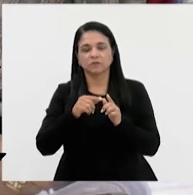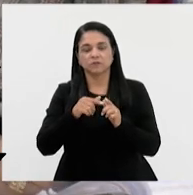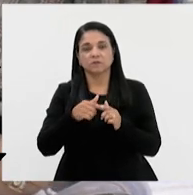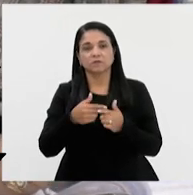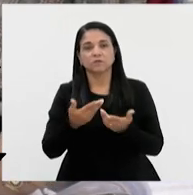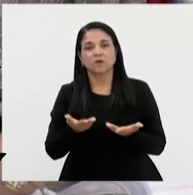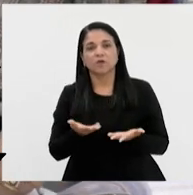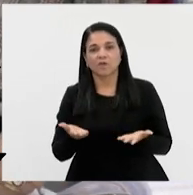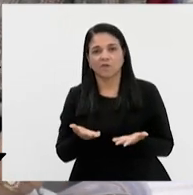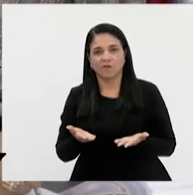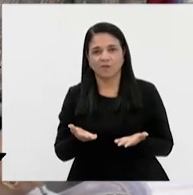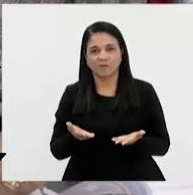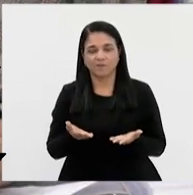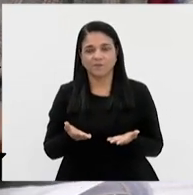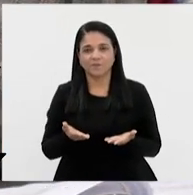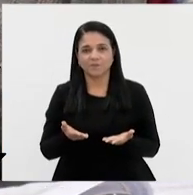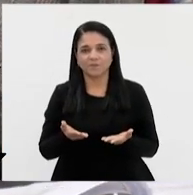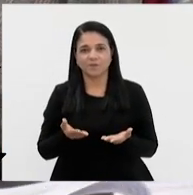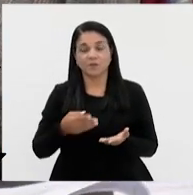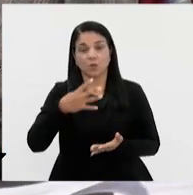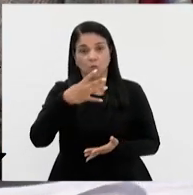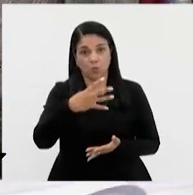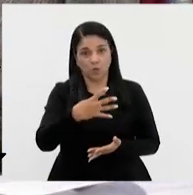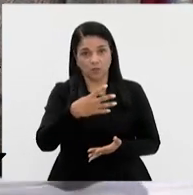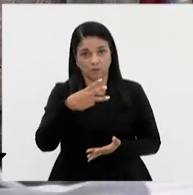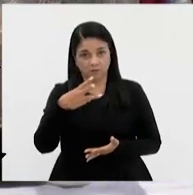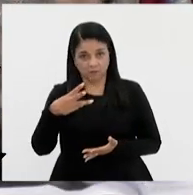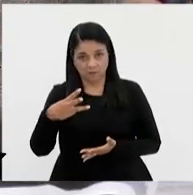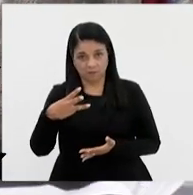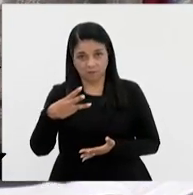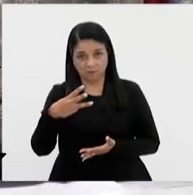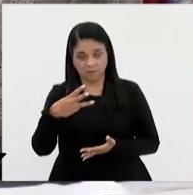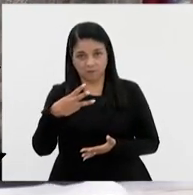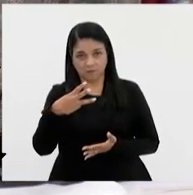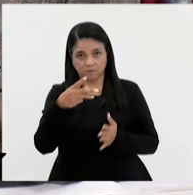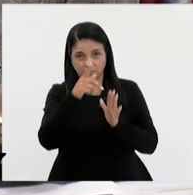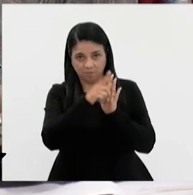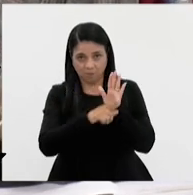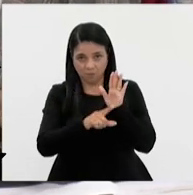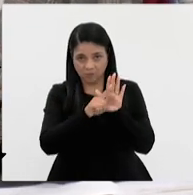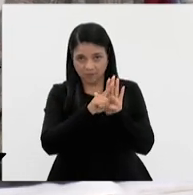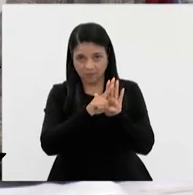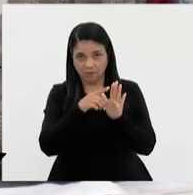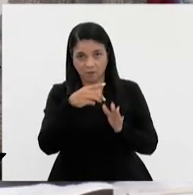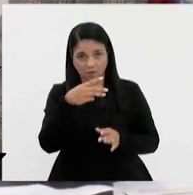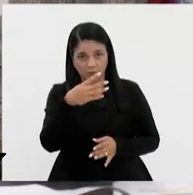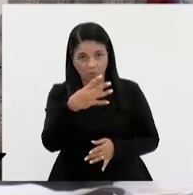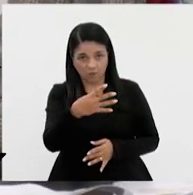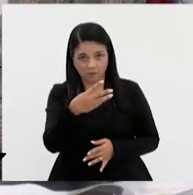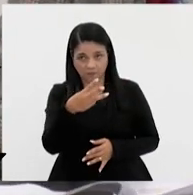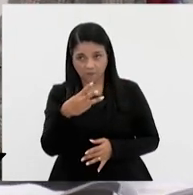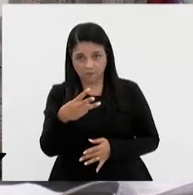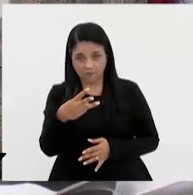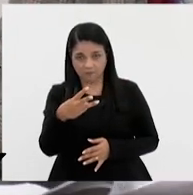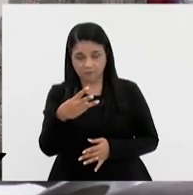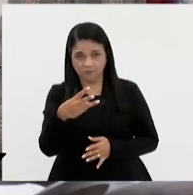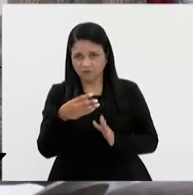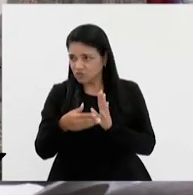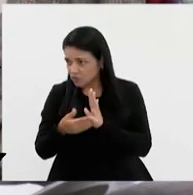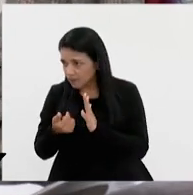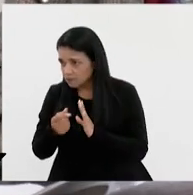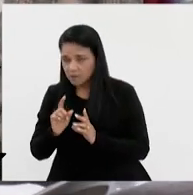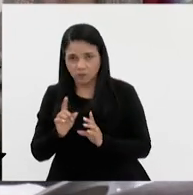Agora, o 43, na verdade, foi retirado. Foi o 43? Não?